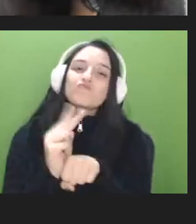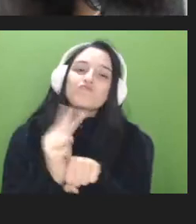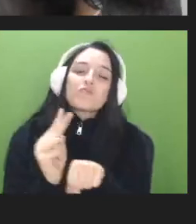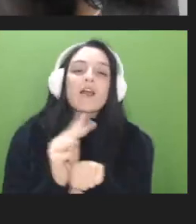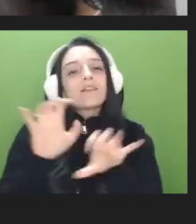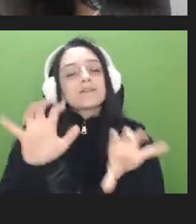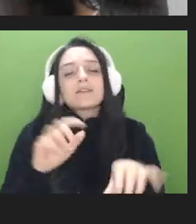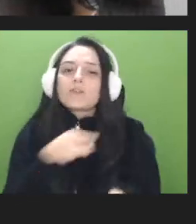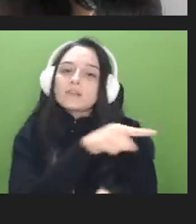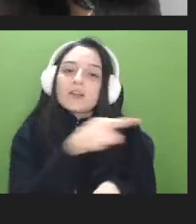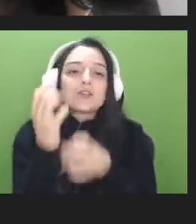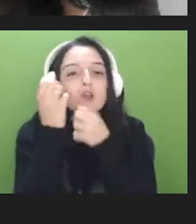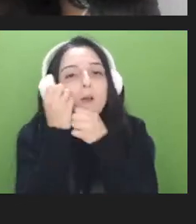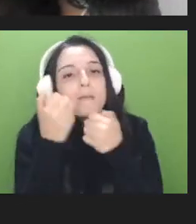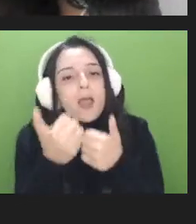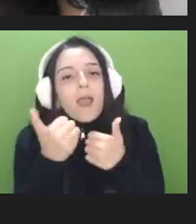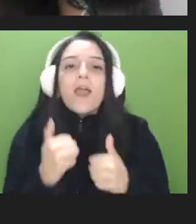né,